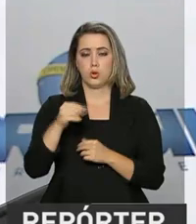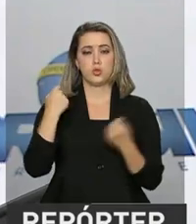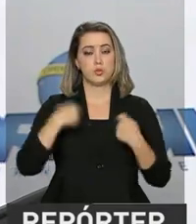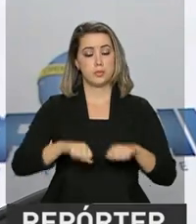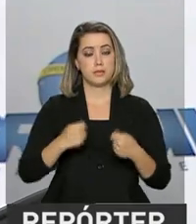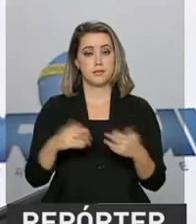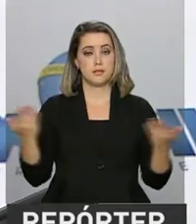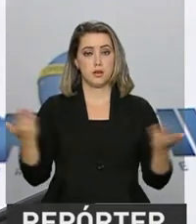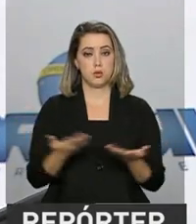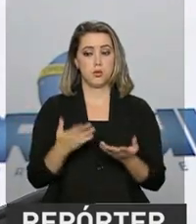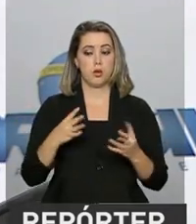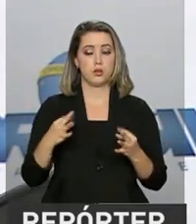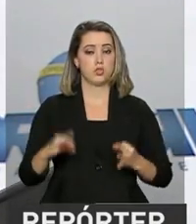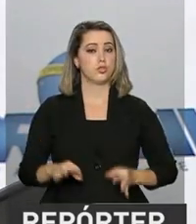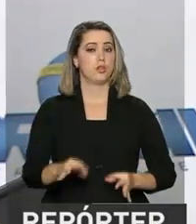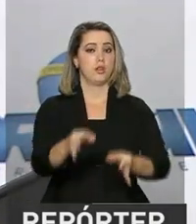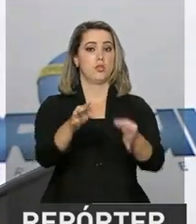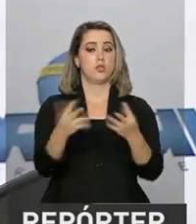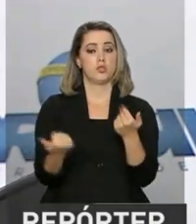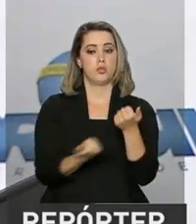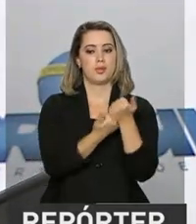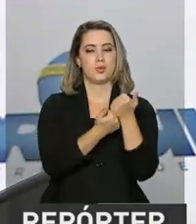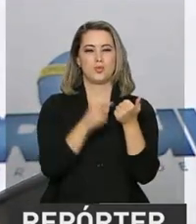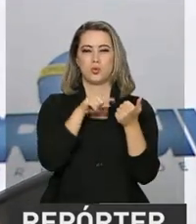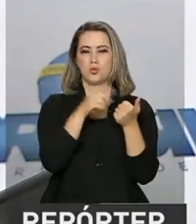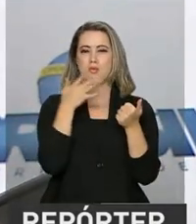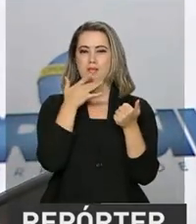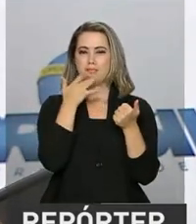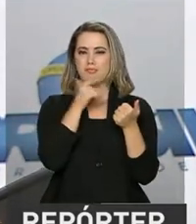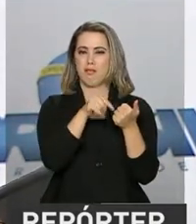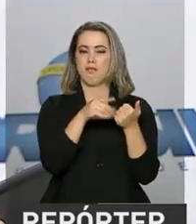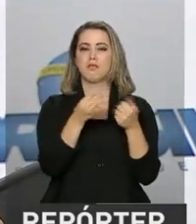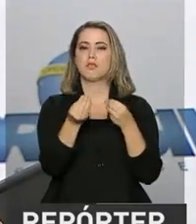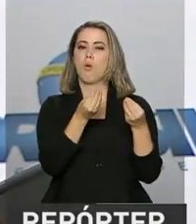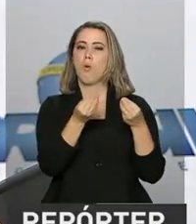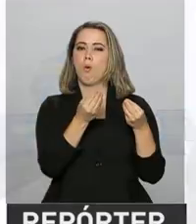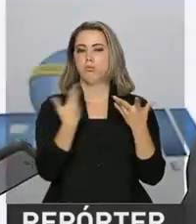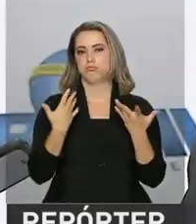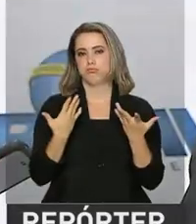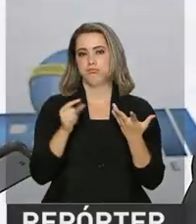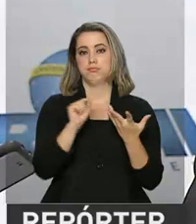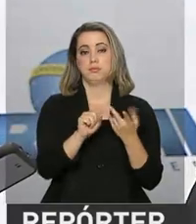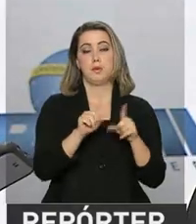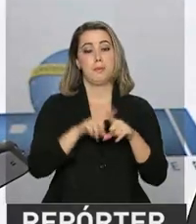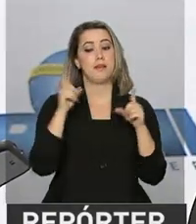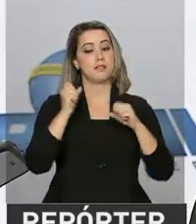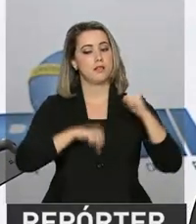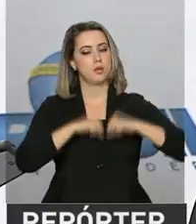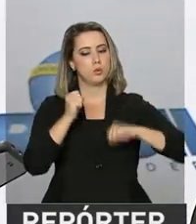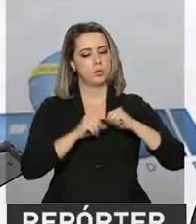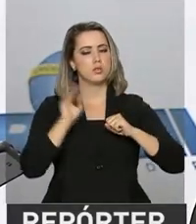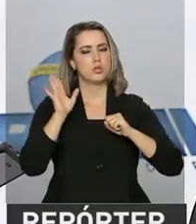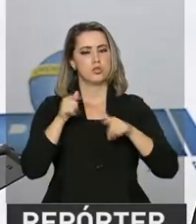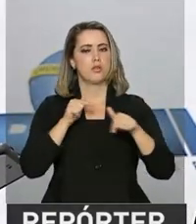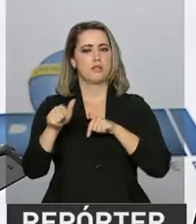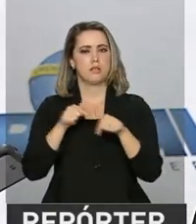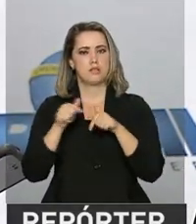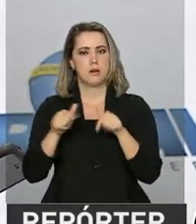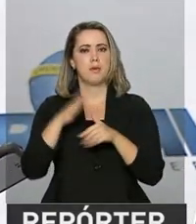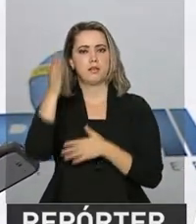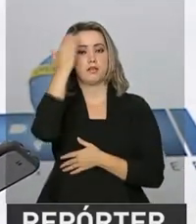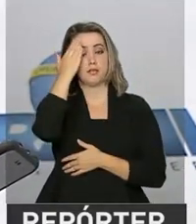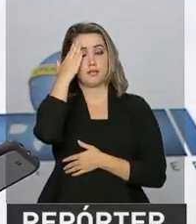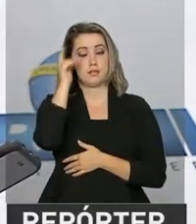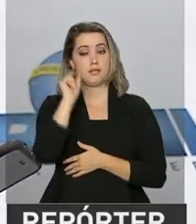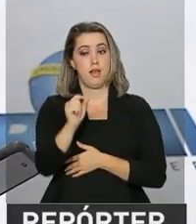tecnologia para substituir o sódio por outro componente dessas receitas, mas a indústria está disposta e sabe